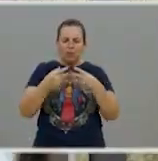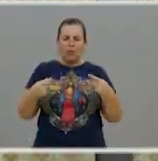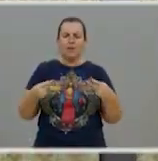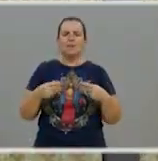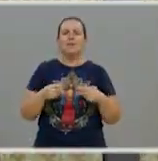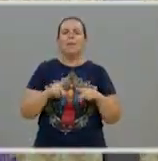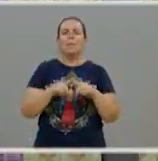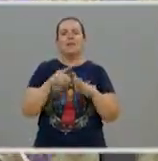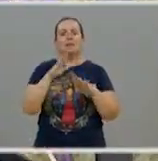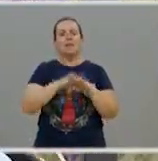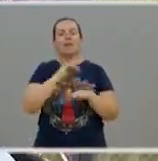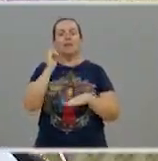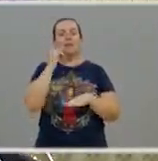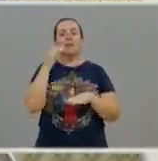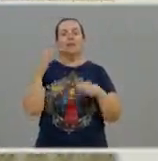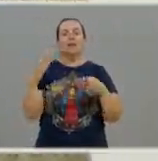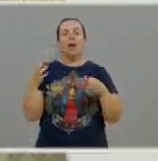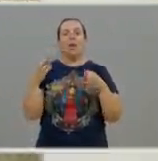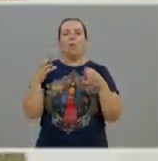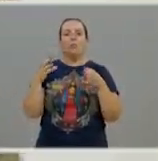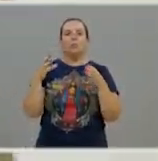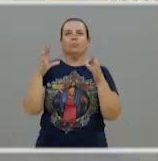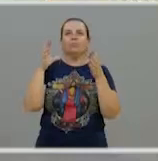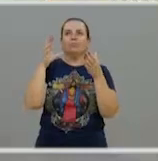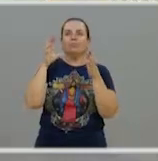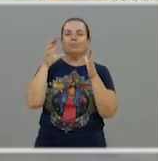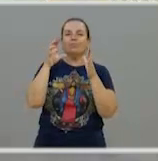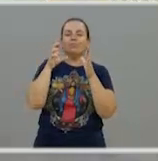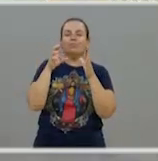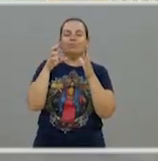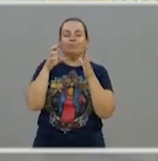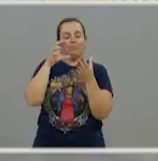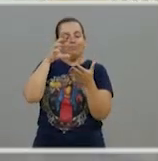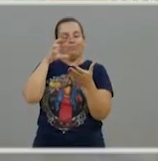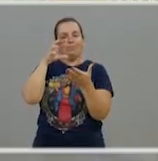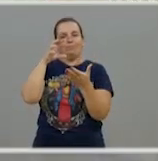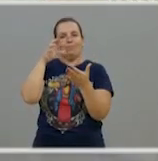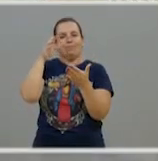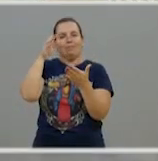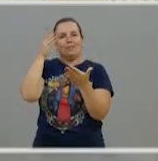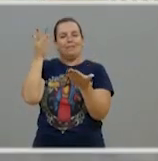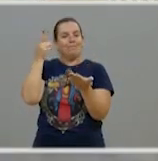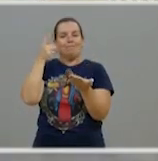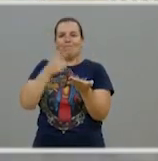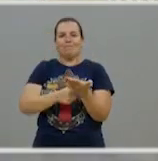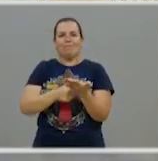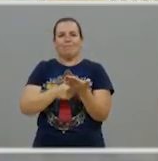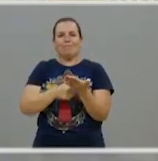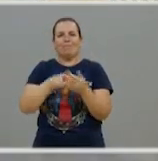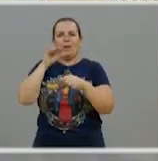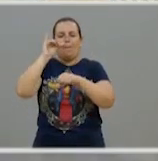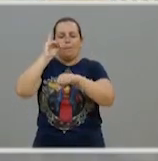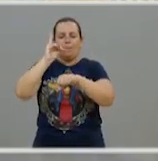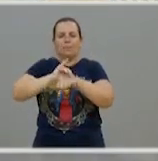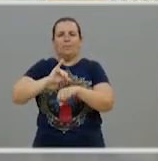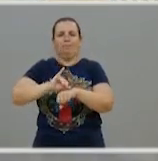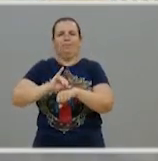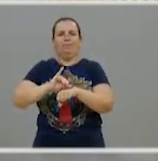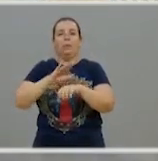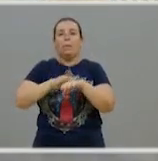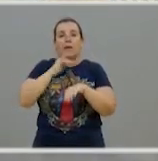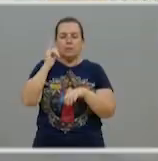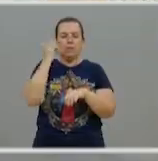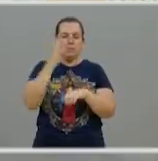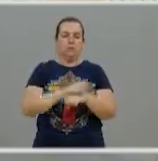saber. Mesmo no arranjo musical, é crescente para o grande finale. Olha,